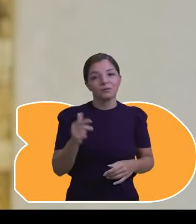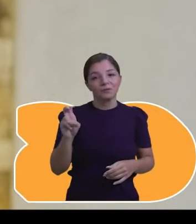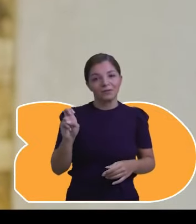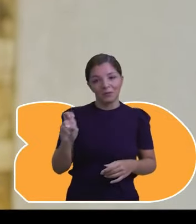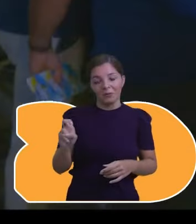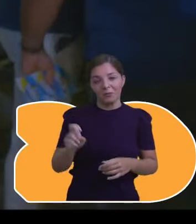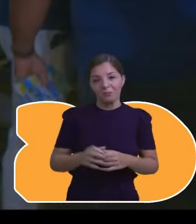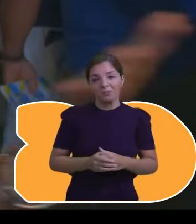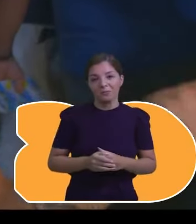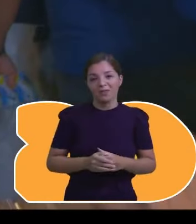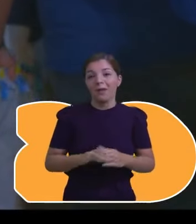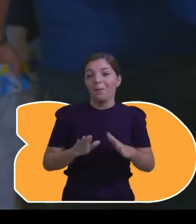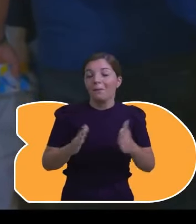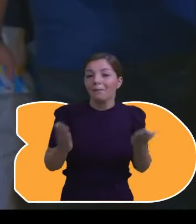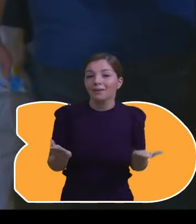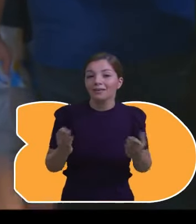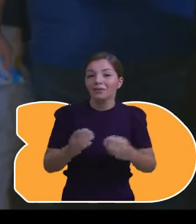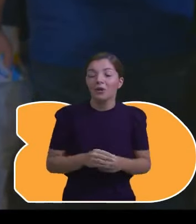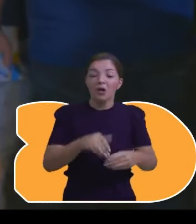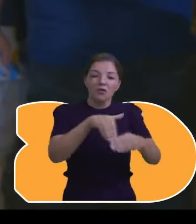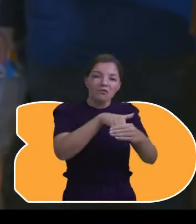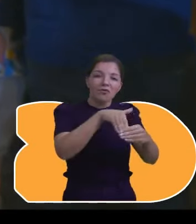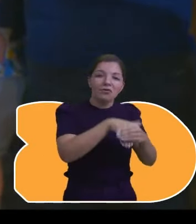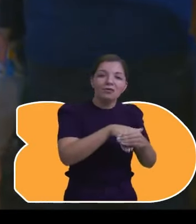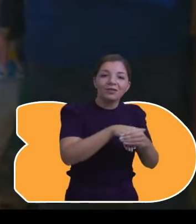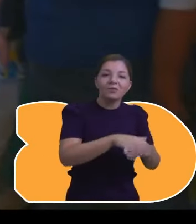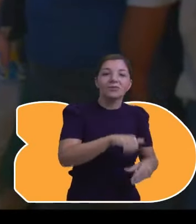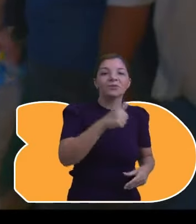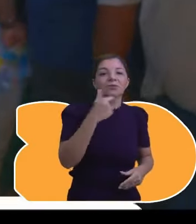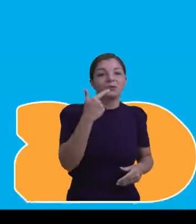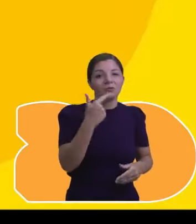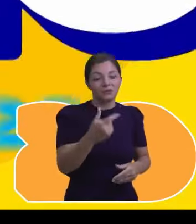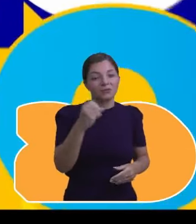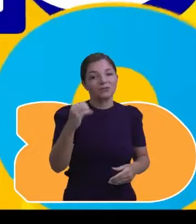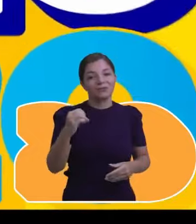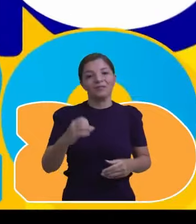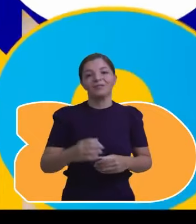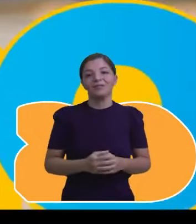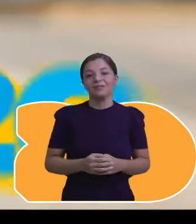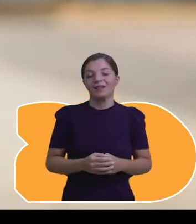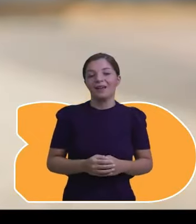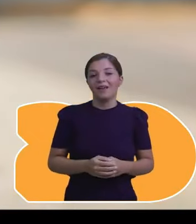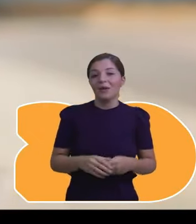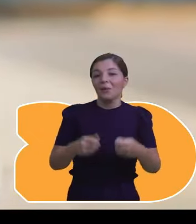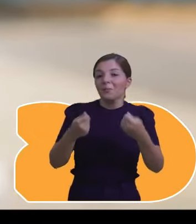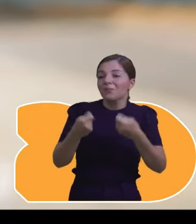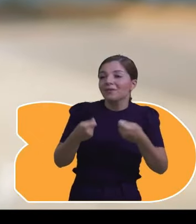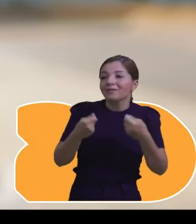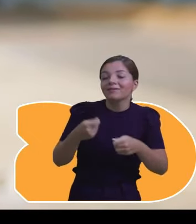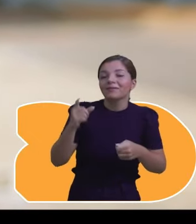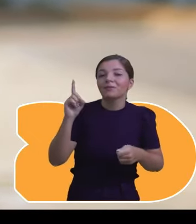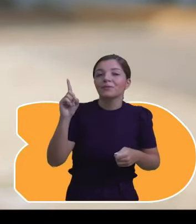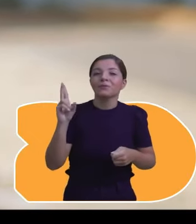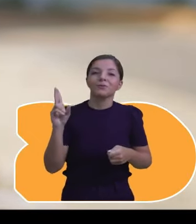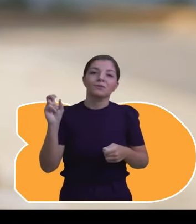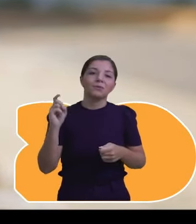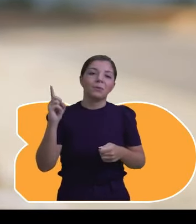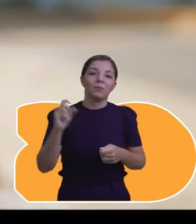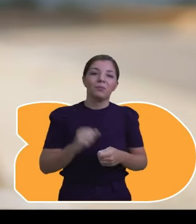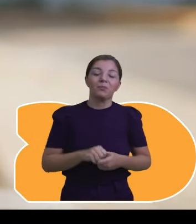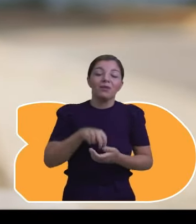20! Ei, Siqueira, precisamos de você! Eu andei essa cidade inteira ouvindo a